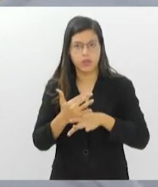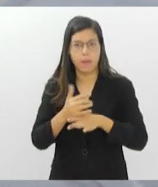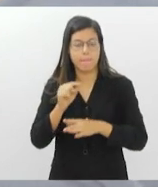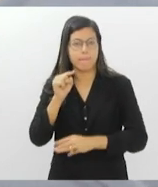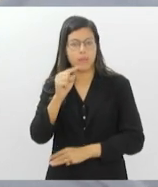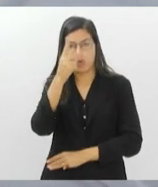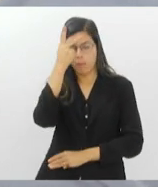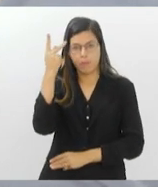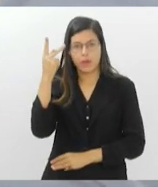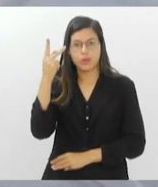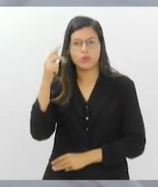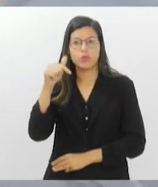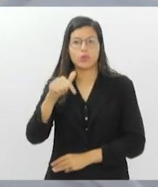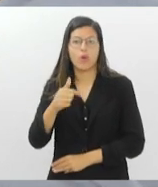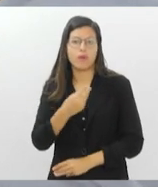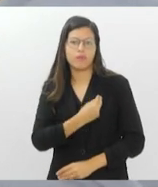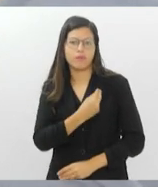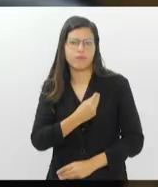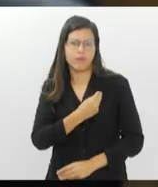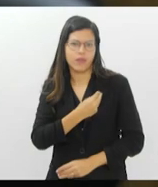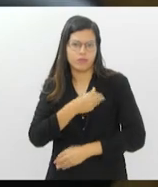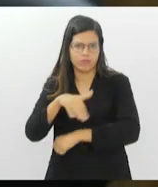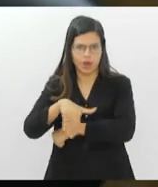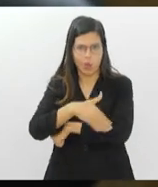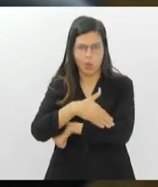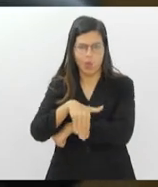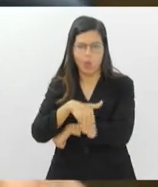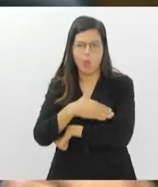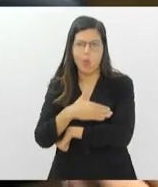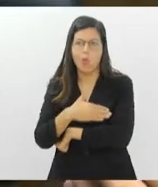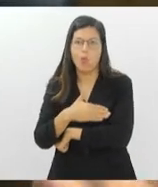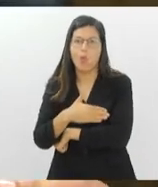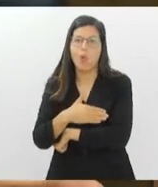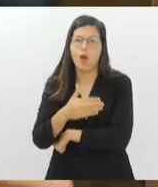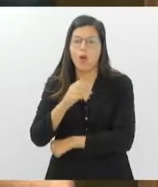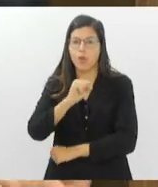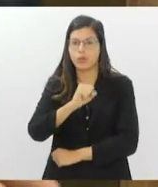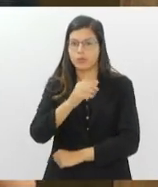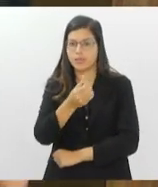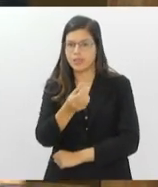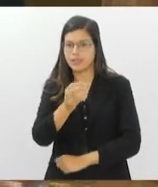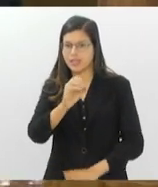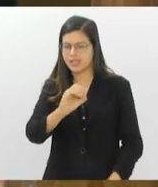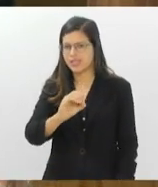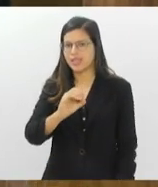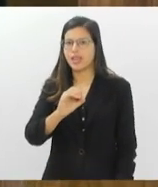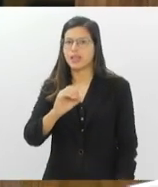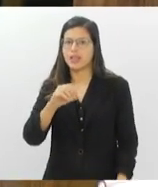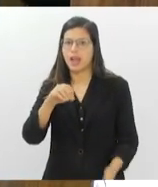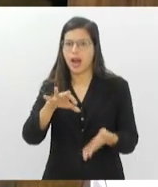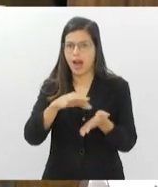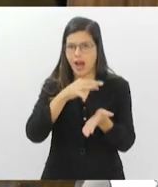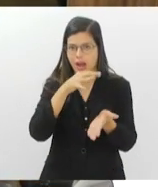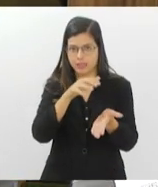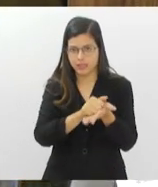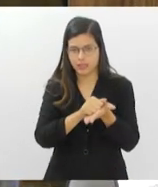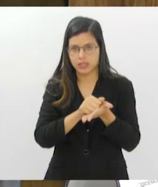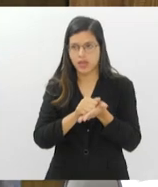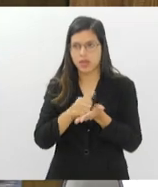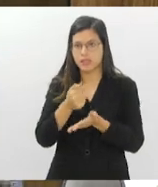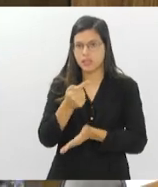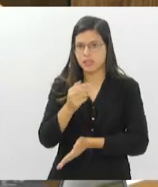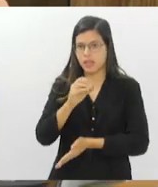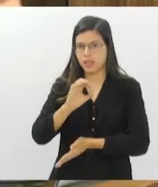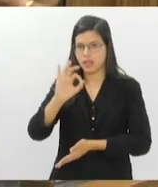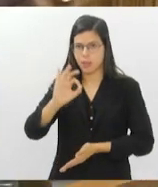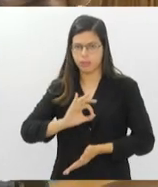pessoas vivendo em situação de rua. Aproximadamente 860 estão cadastradas e